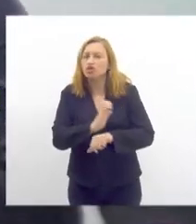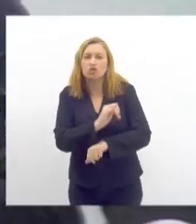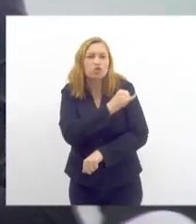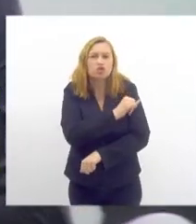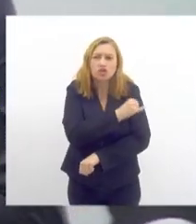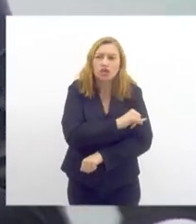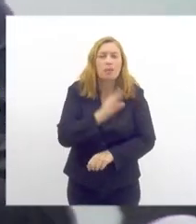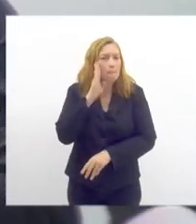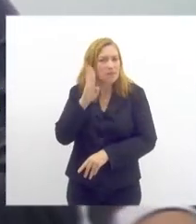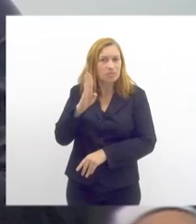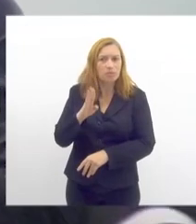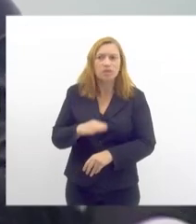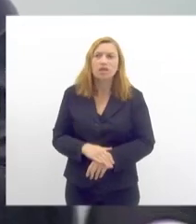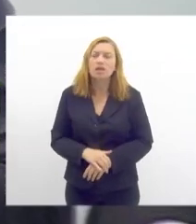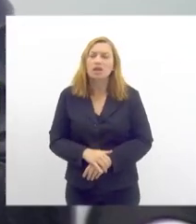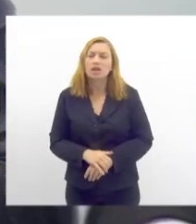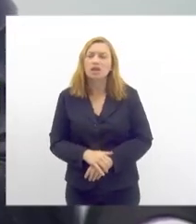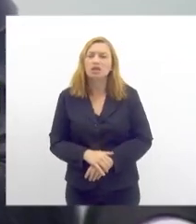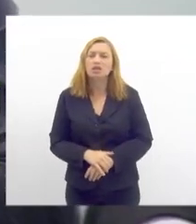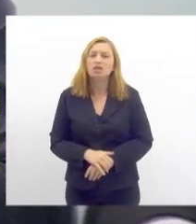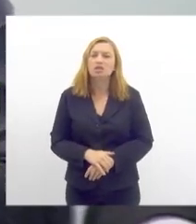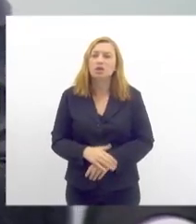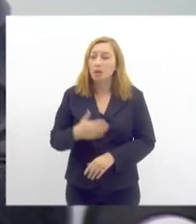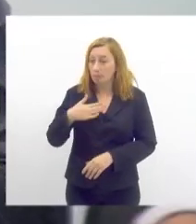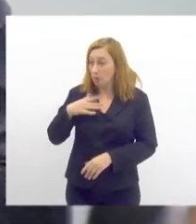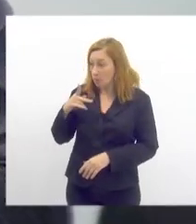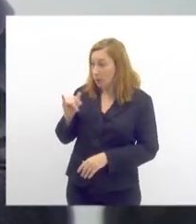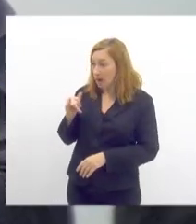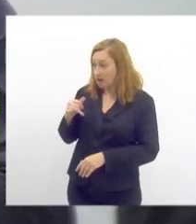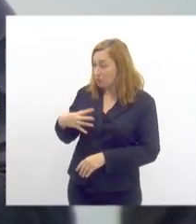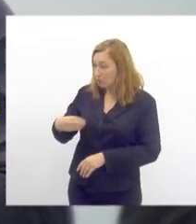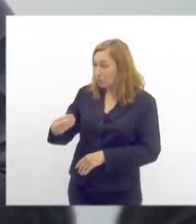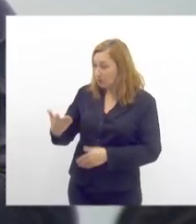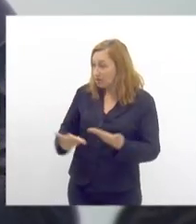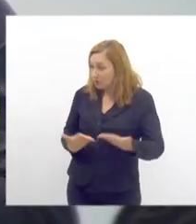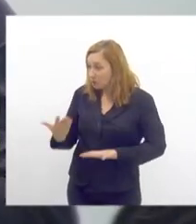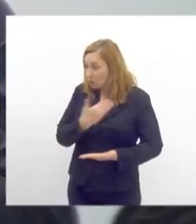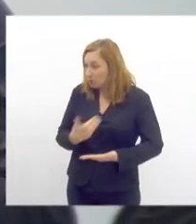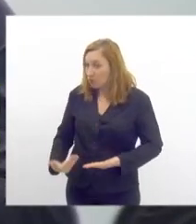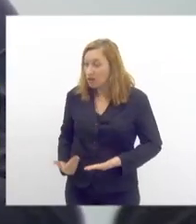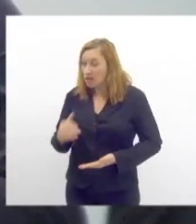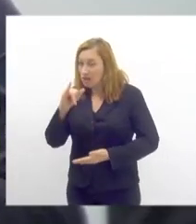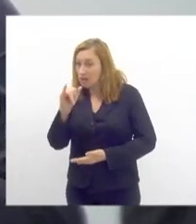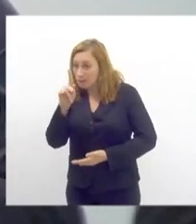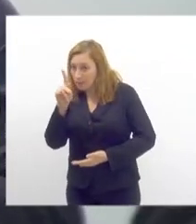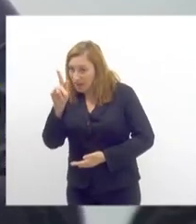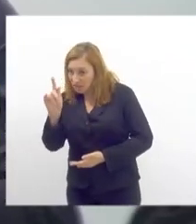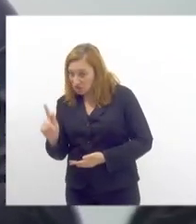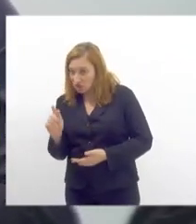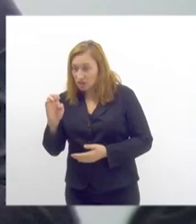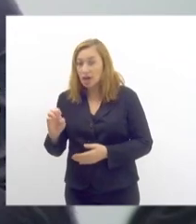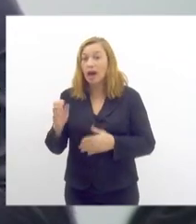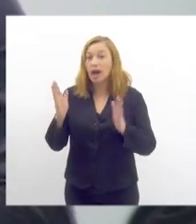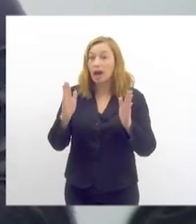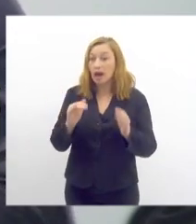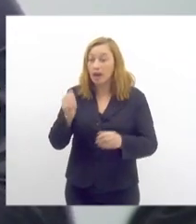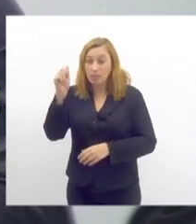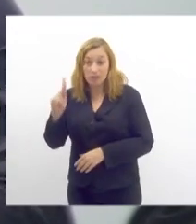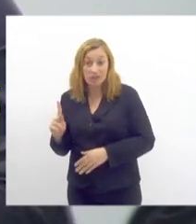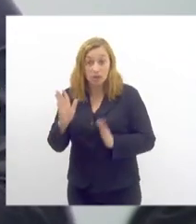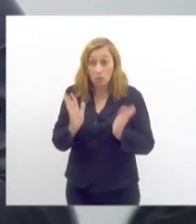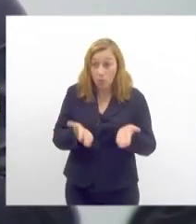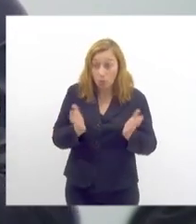Janeiro, principalmente, ele já vem, meu pai, eu sou filho de servidor, meu pai era servidor do IPERJ, aposentado hoje,